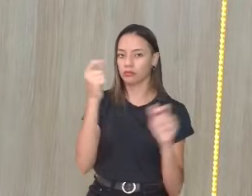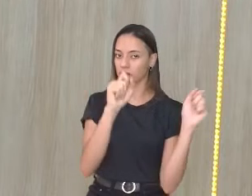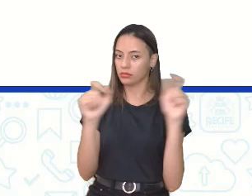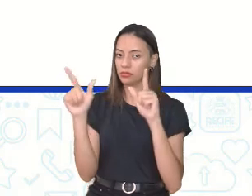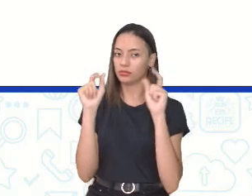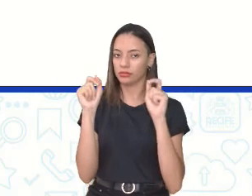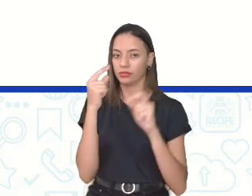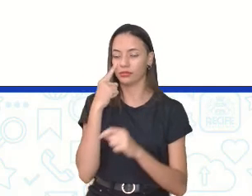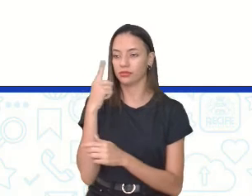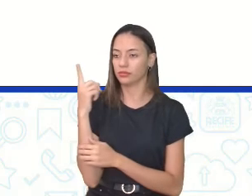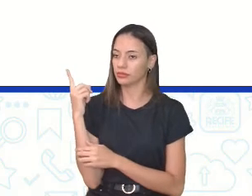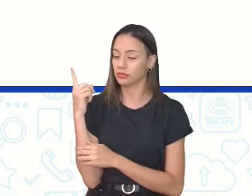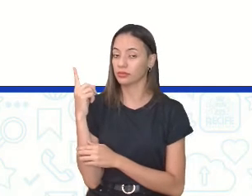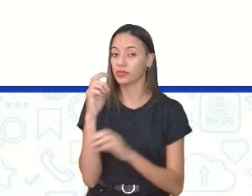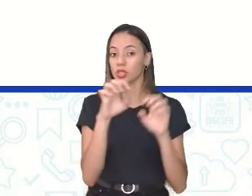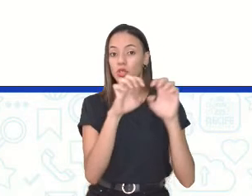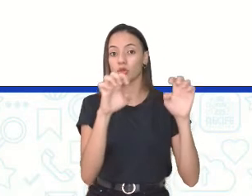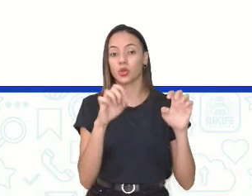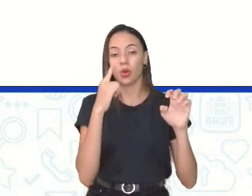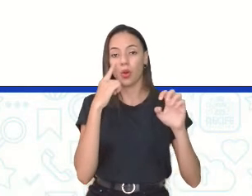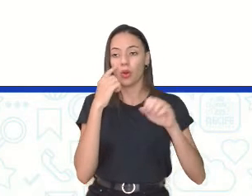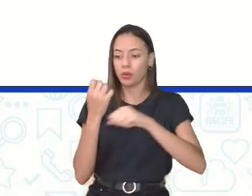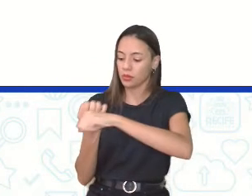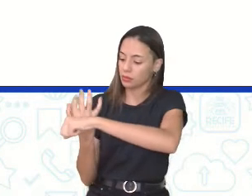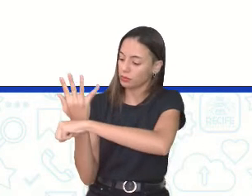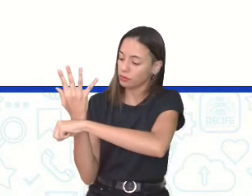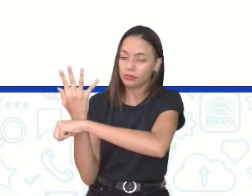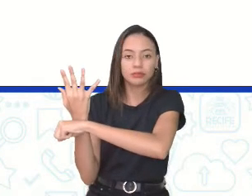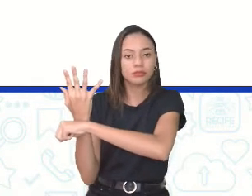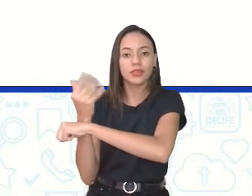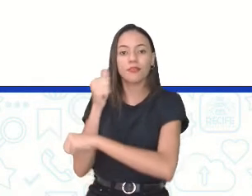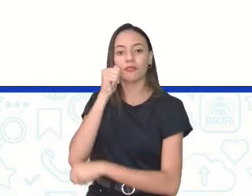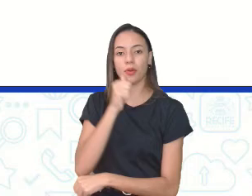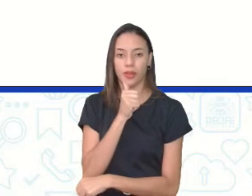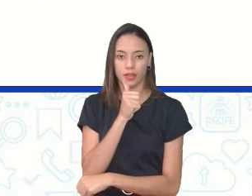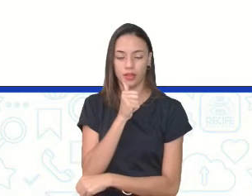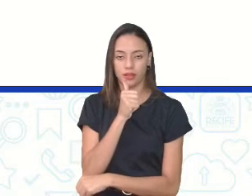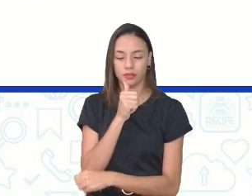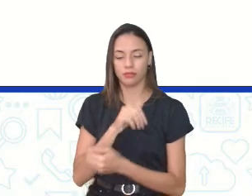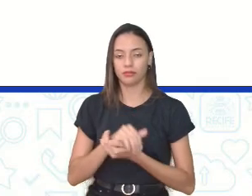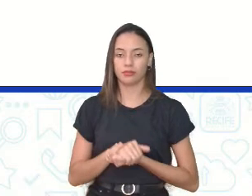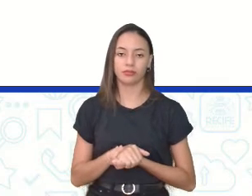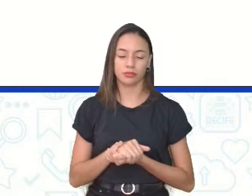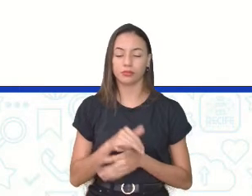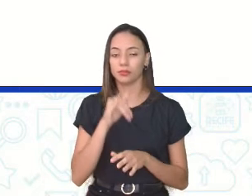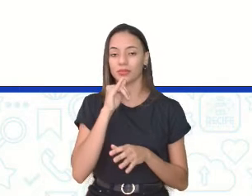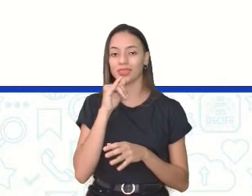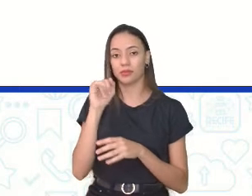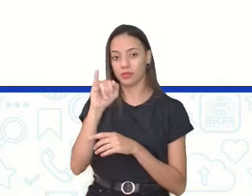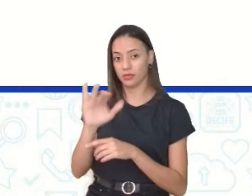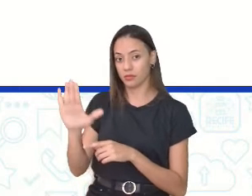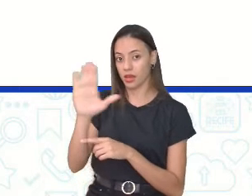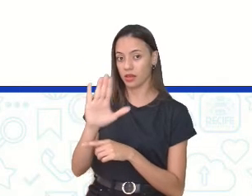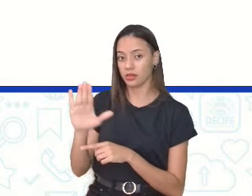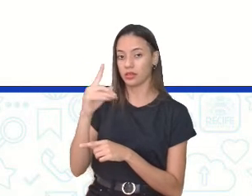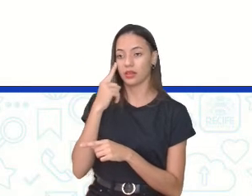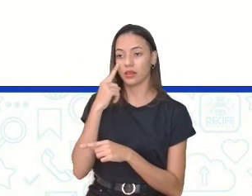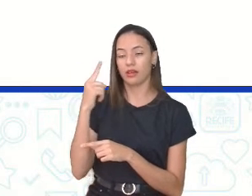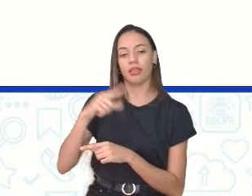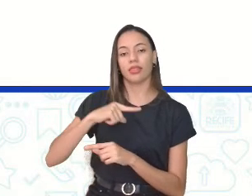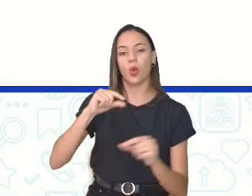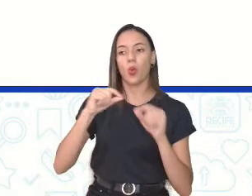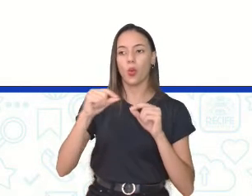ó. Estrutura reprodutiva feminina. Então, no mesmo desenho, a gente tá vendo aí que